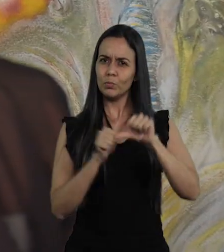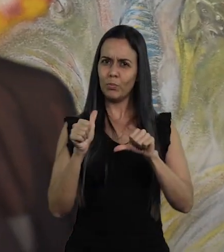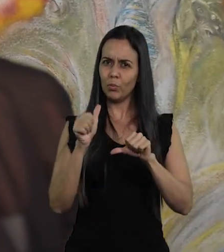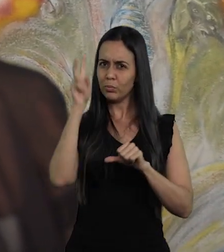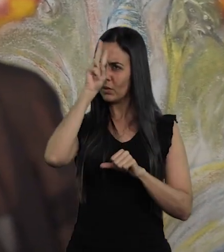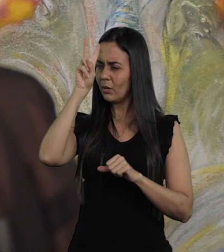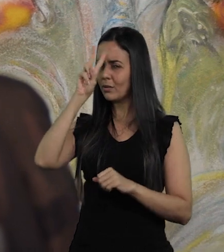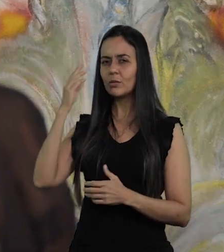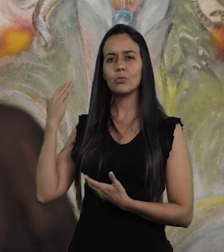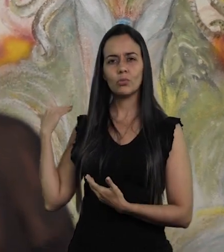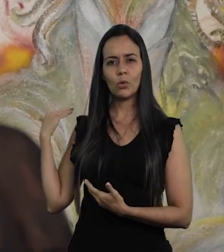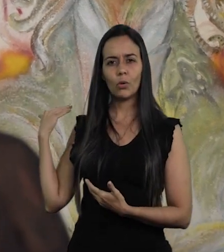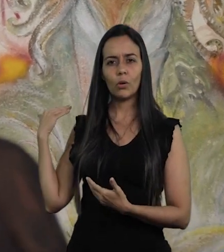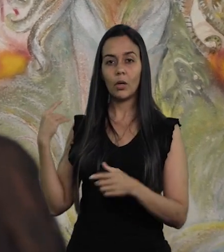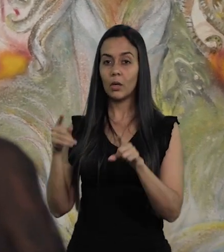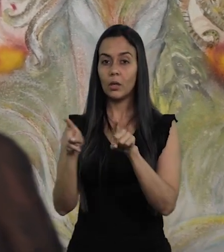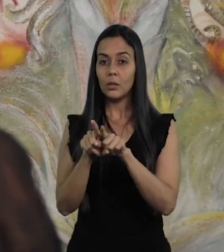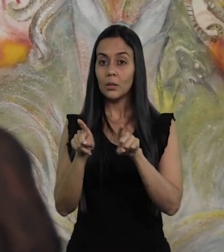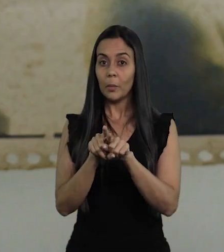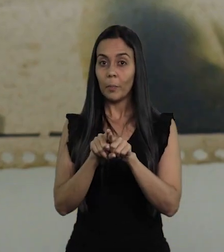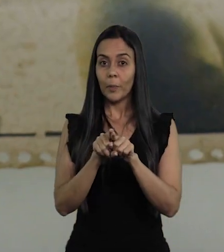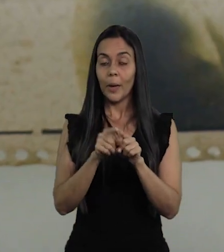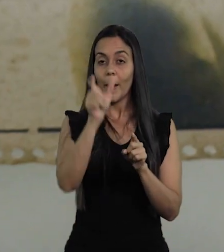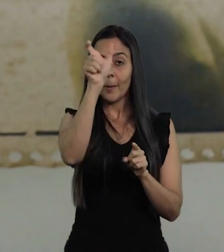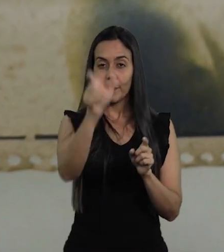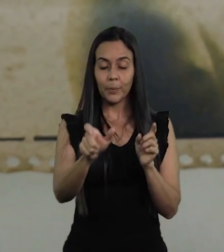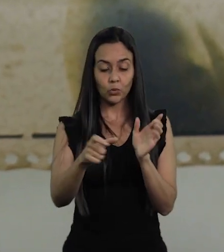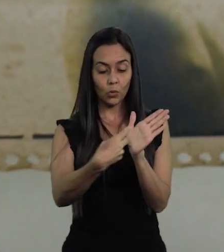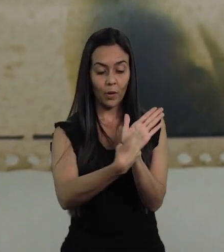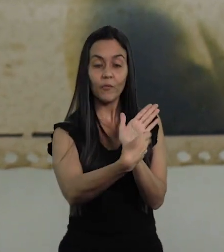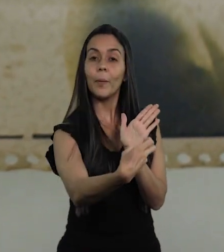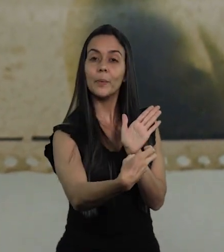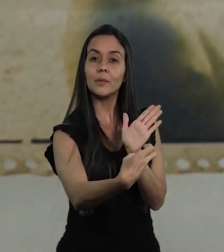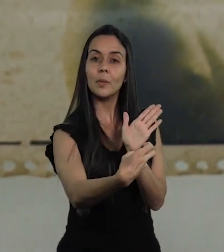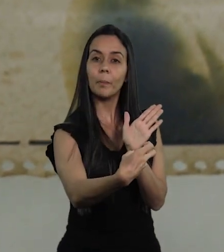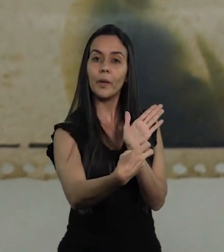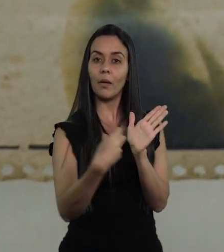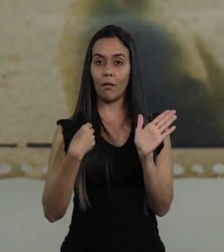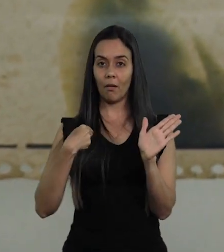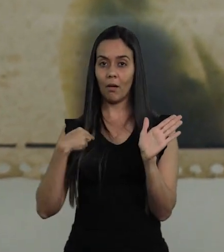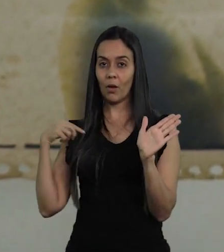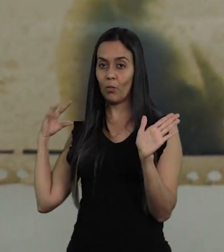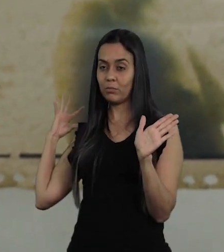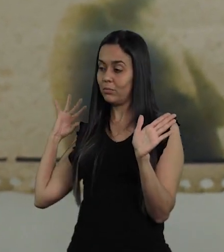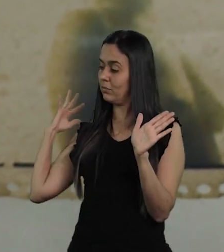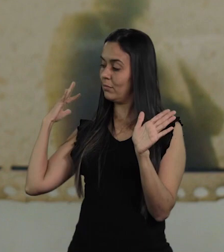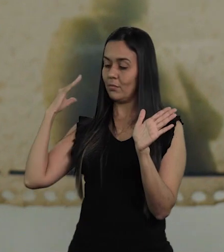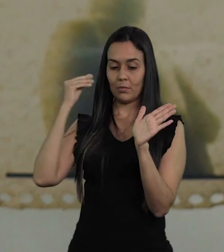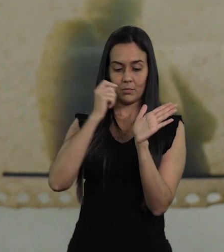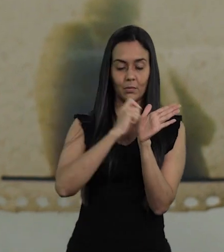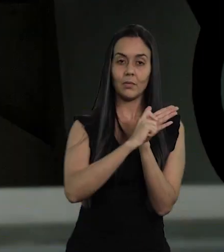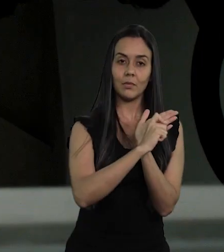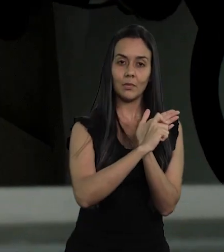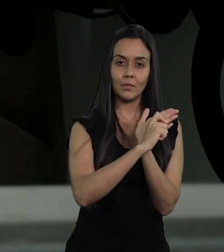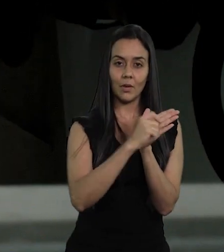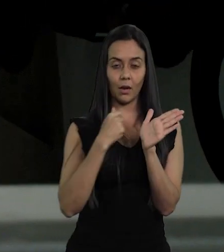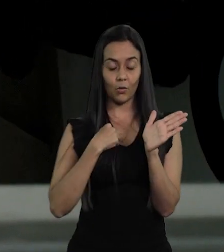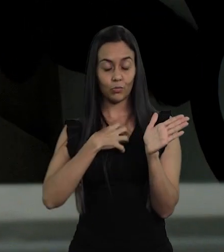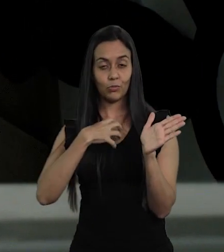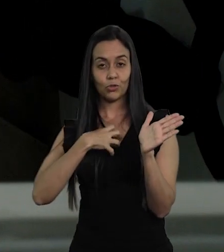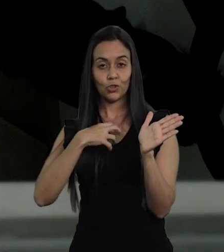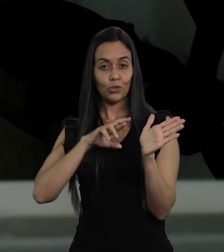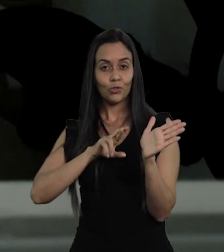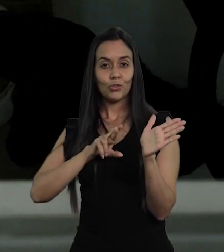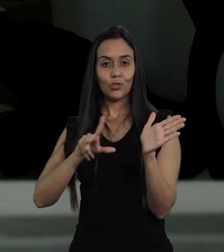obra com a história da percepção da obra, né? O que o observador contemporâneo à produção da obra, como ele recebeu essa